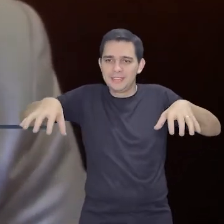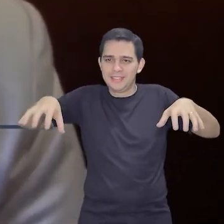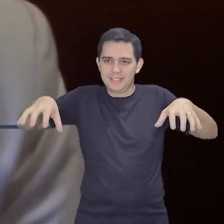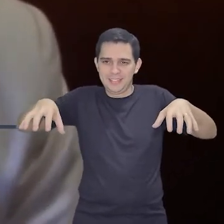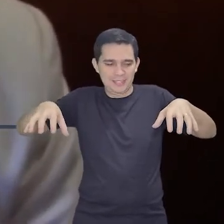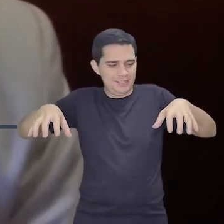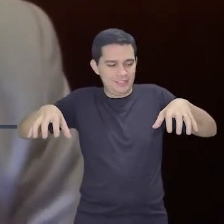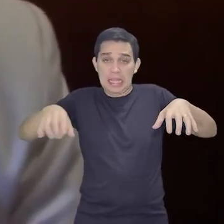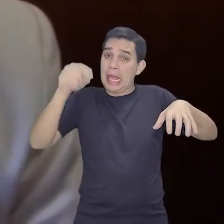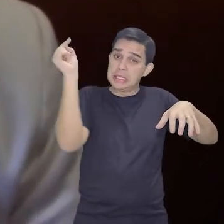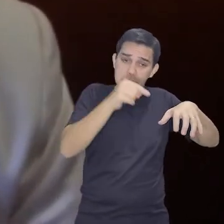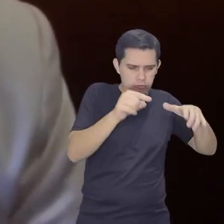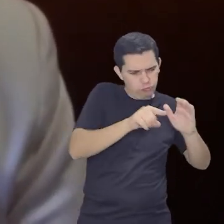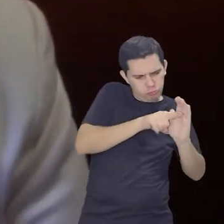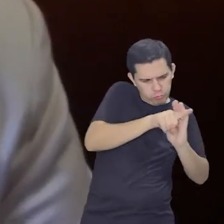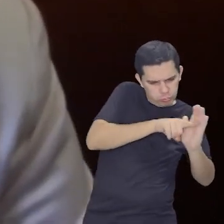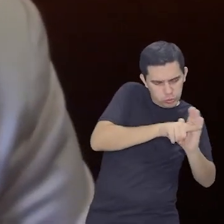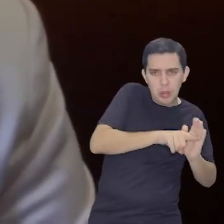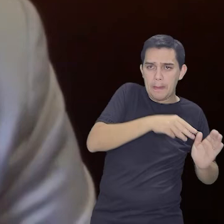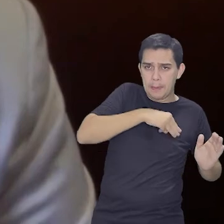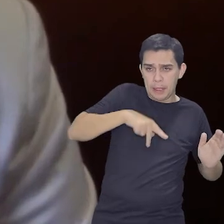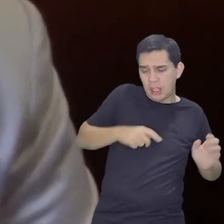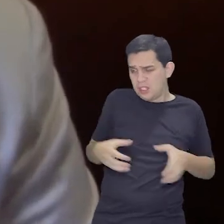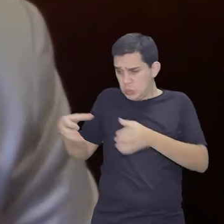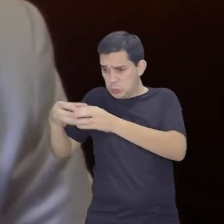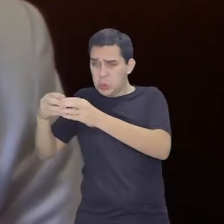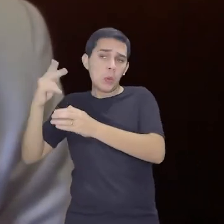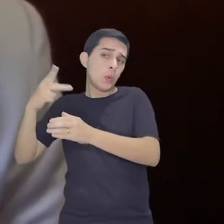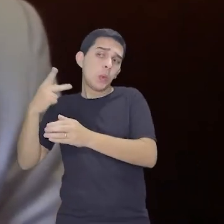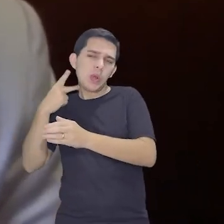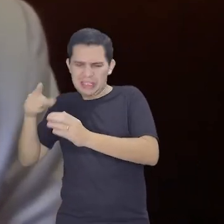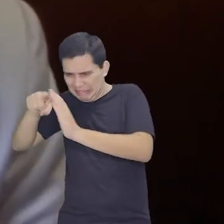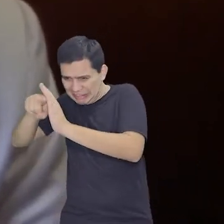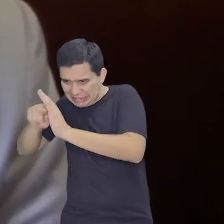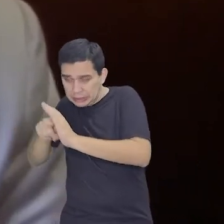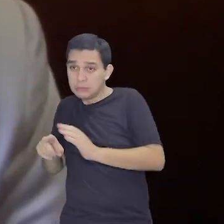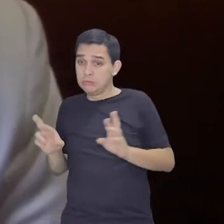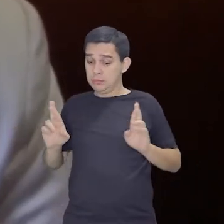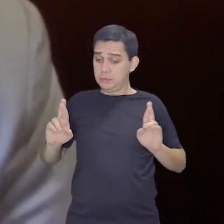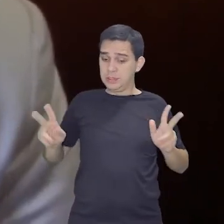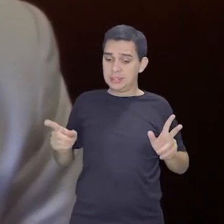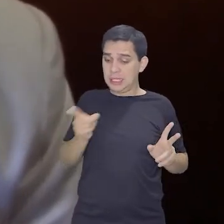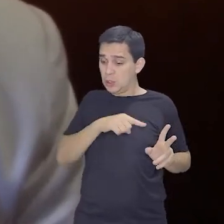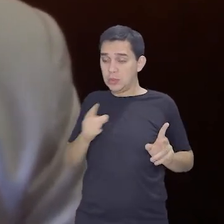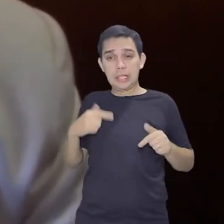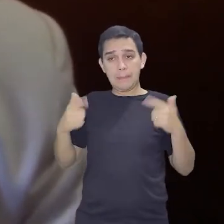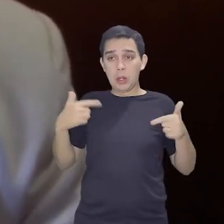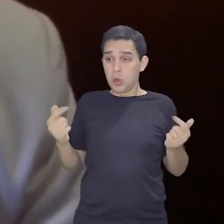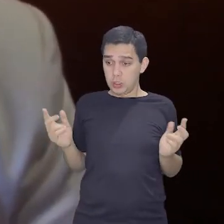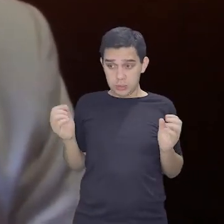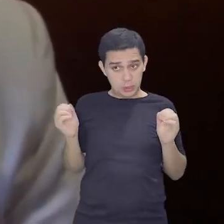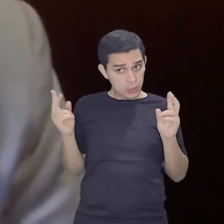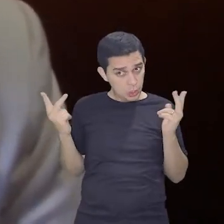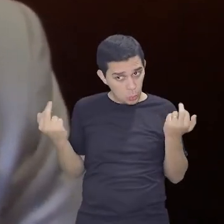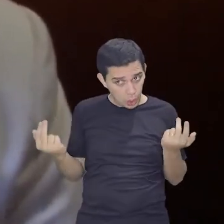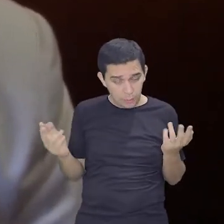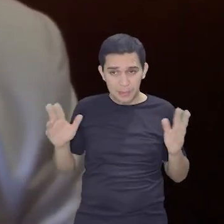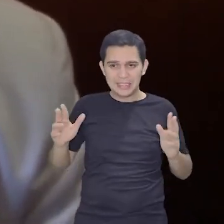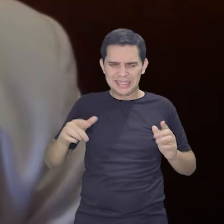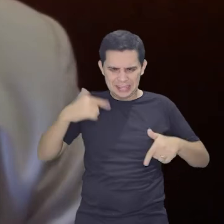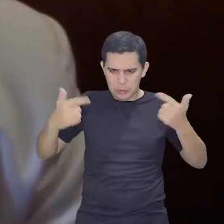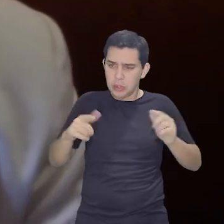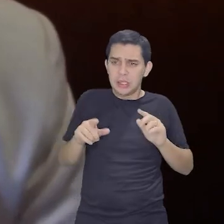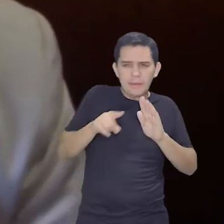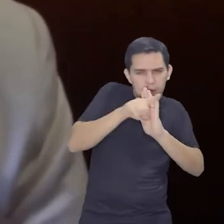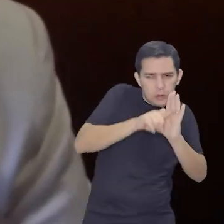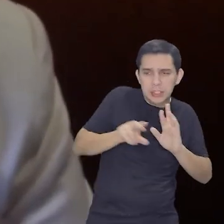um ritmo diferente. Mas é importante deixar claro que não houve contradição entre os órgãos do